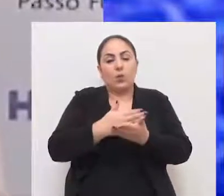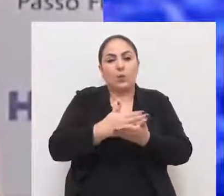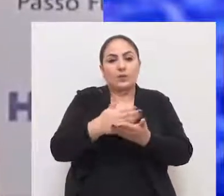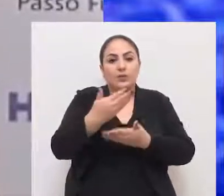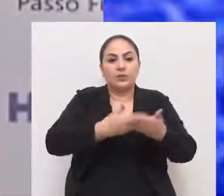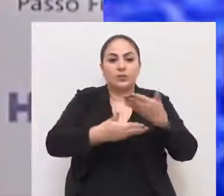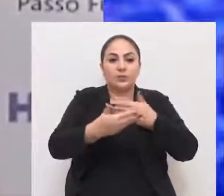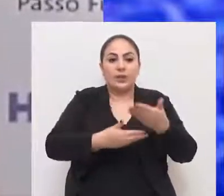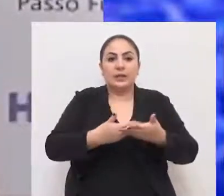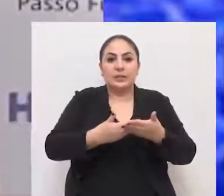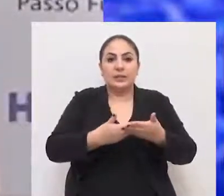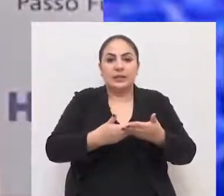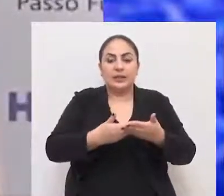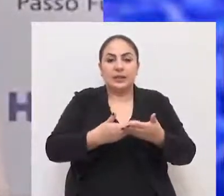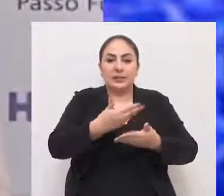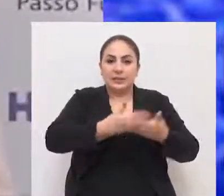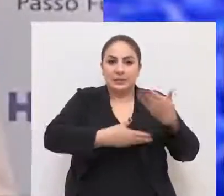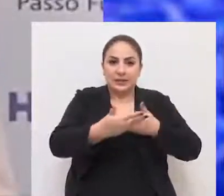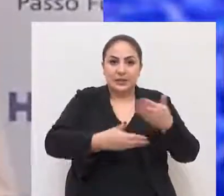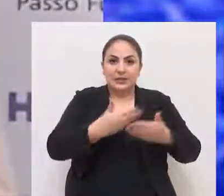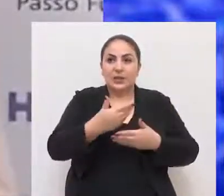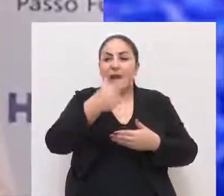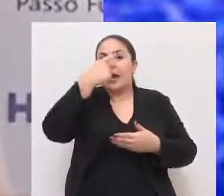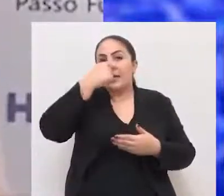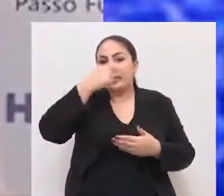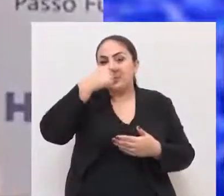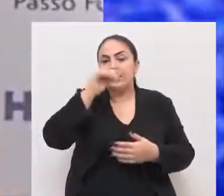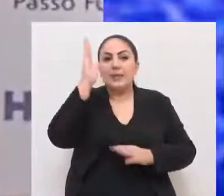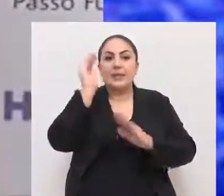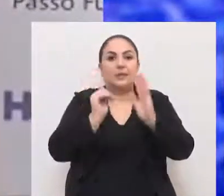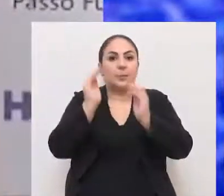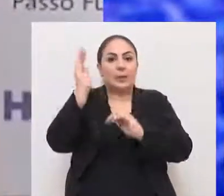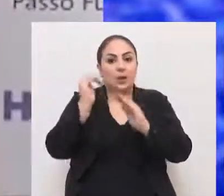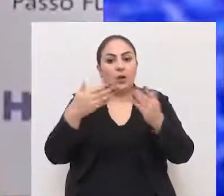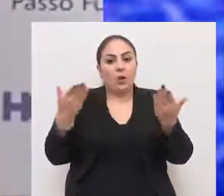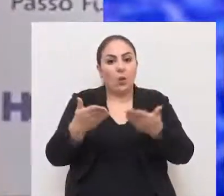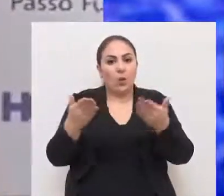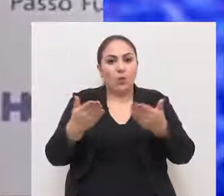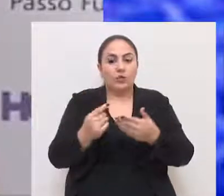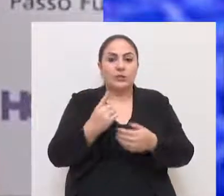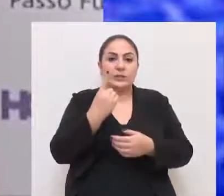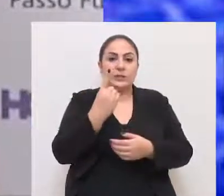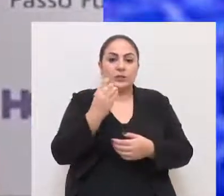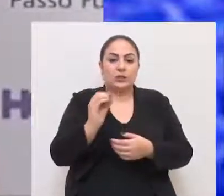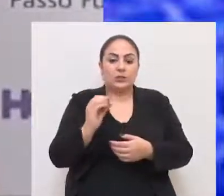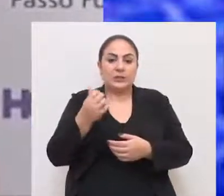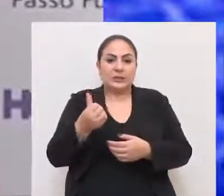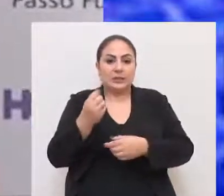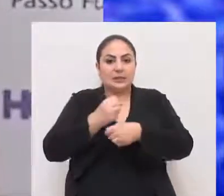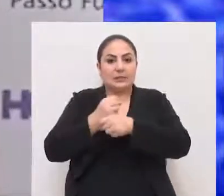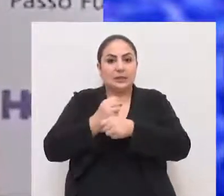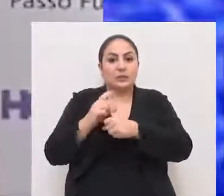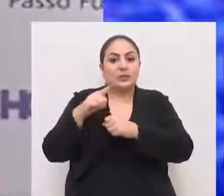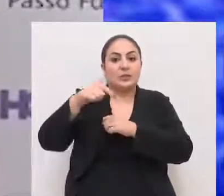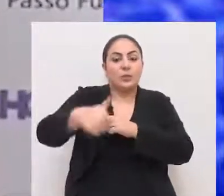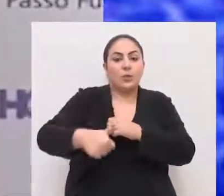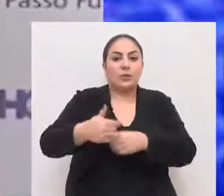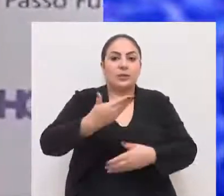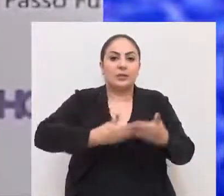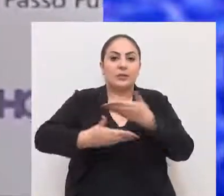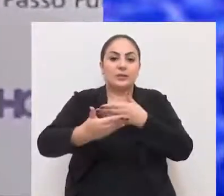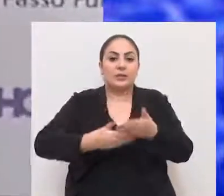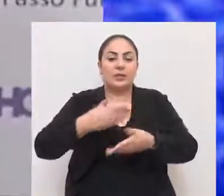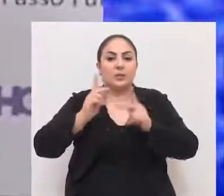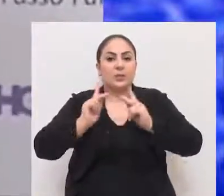atividade atendendo uma pandemia da gripe espanhola. E hoje, 106 anos depois,